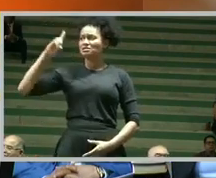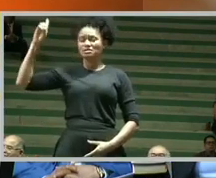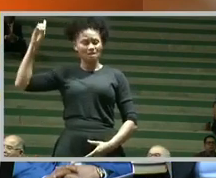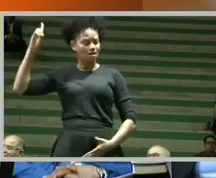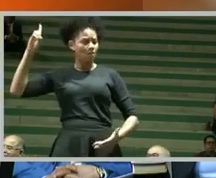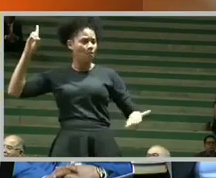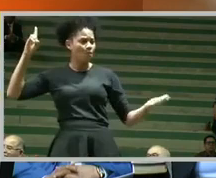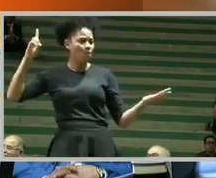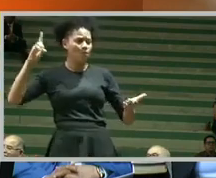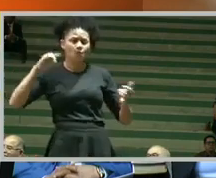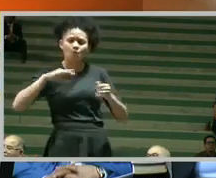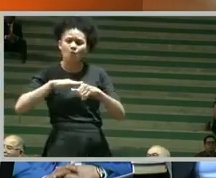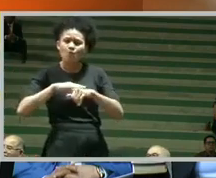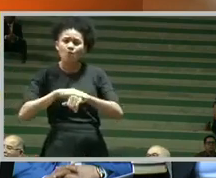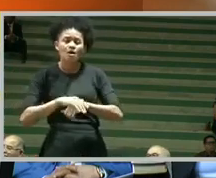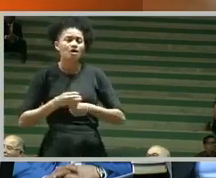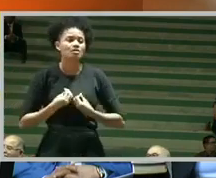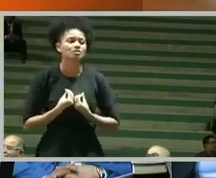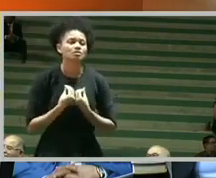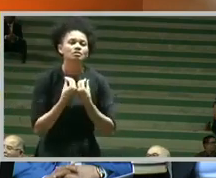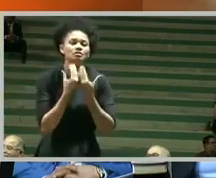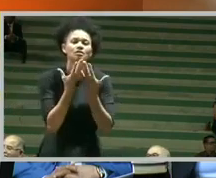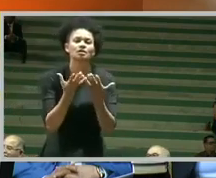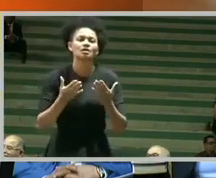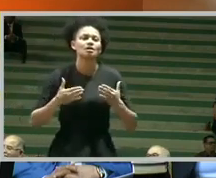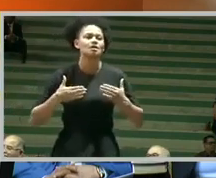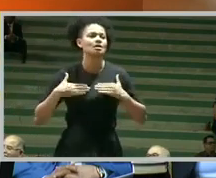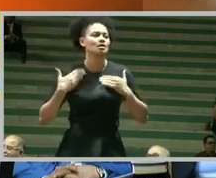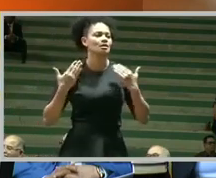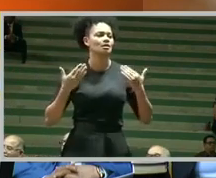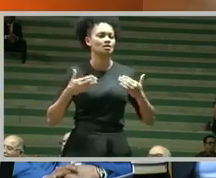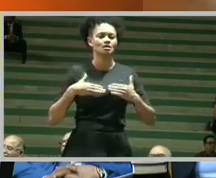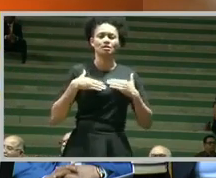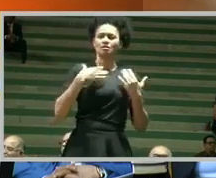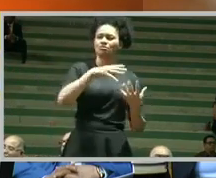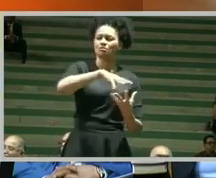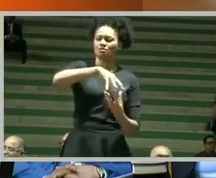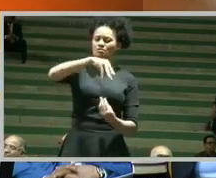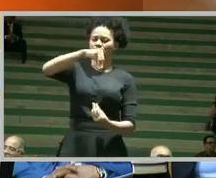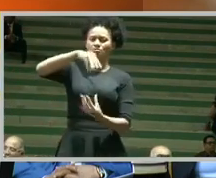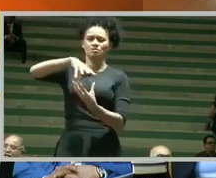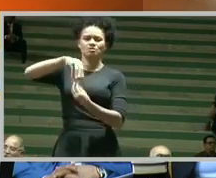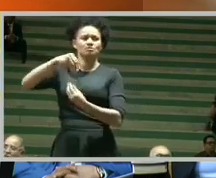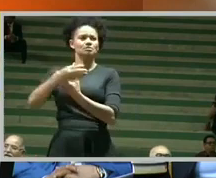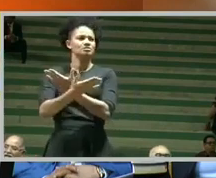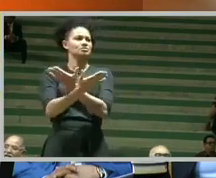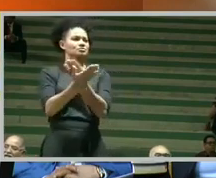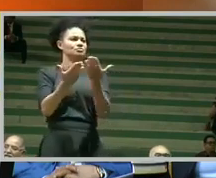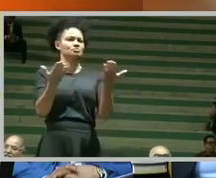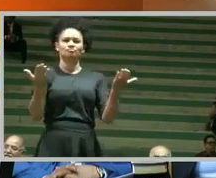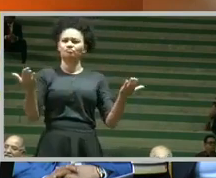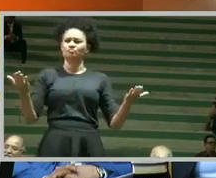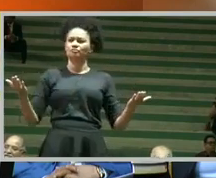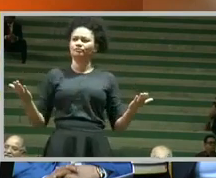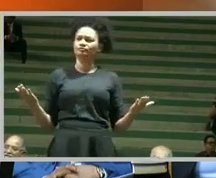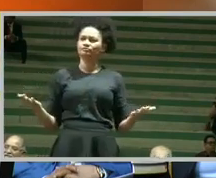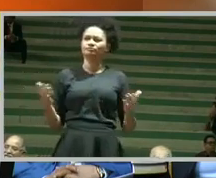noite para alegrar a alma de muita gente neste lugar.